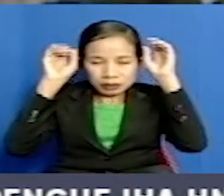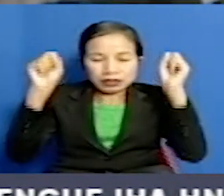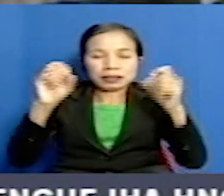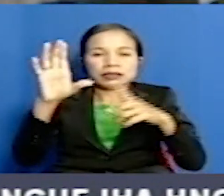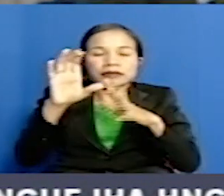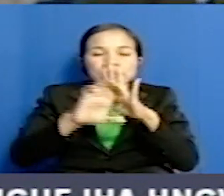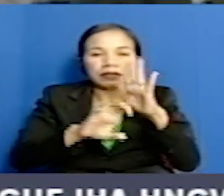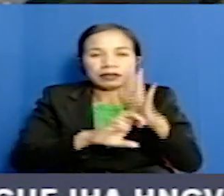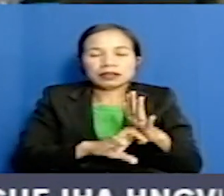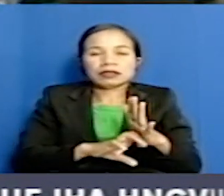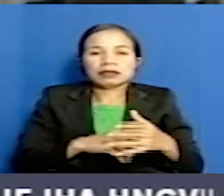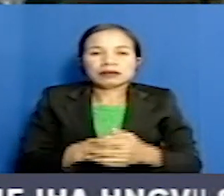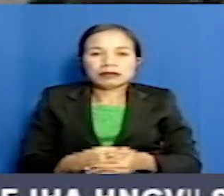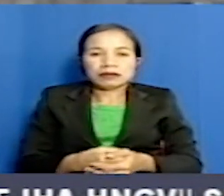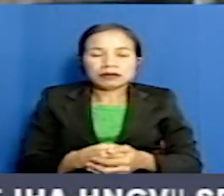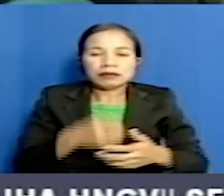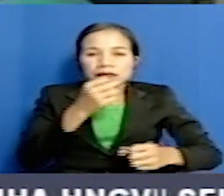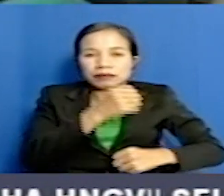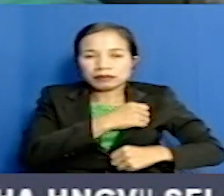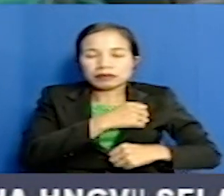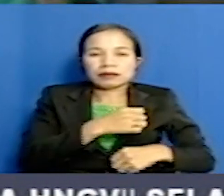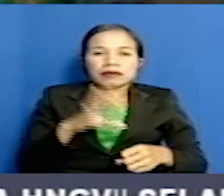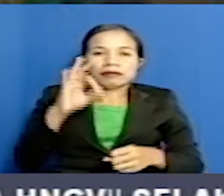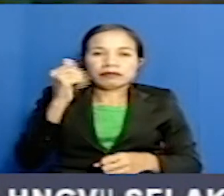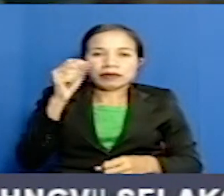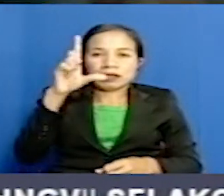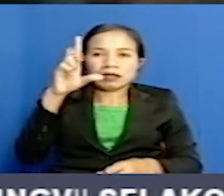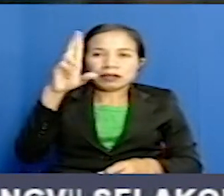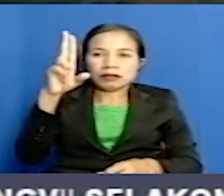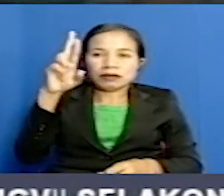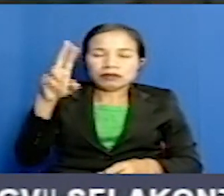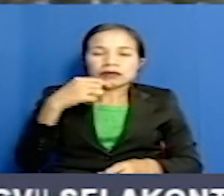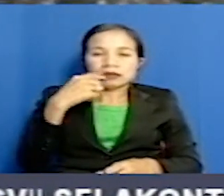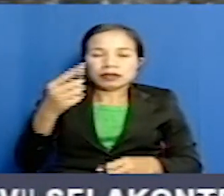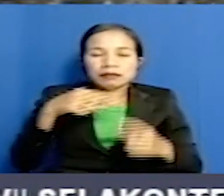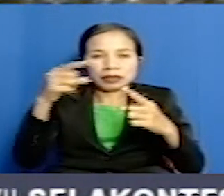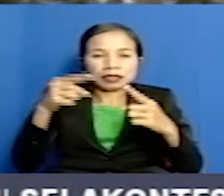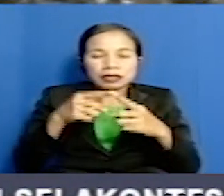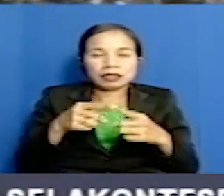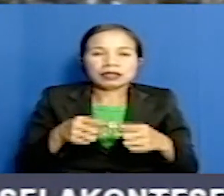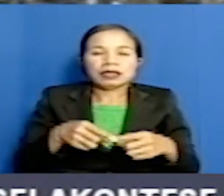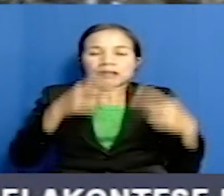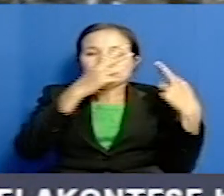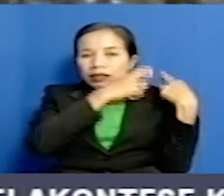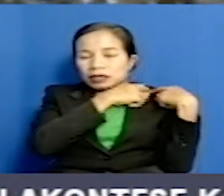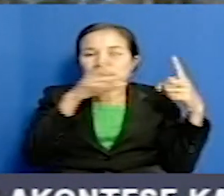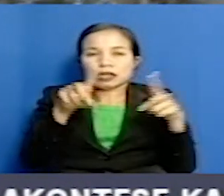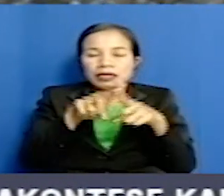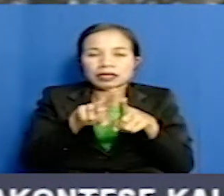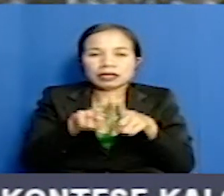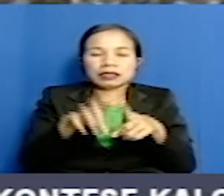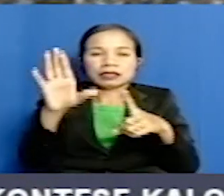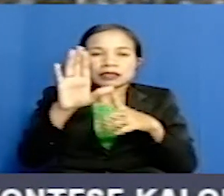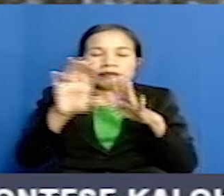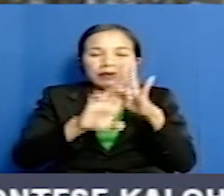Chefe Estado-Maior General Força Armada, Major General Falu Ratelai Kateten. Banhira assume CNAR no dar Chefe